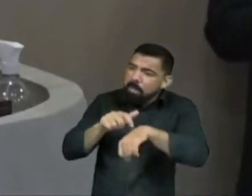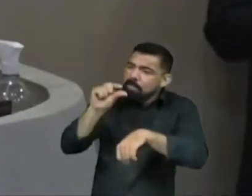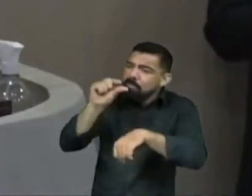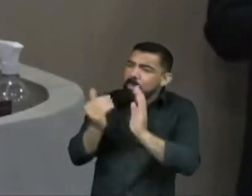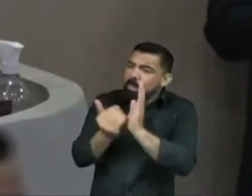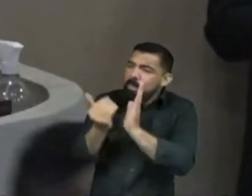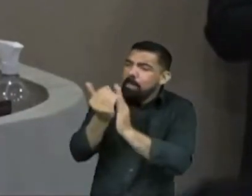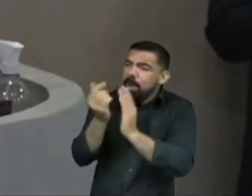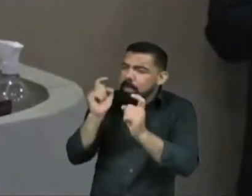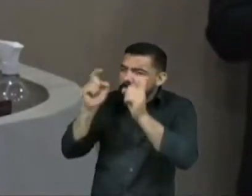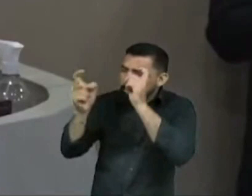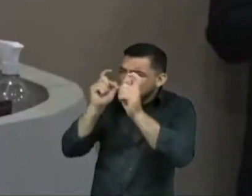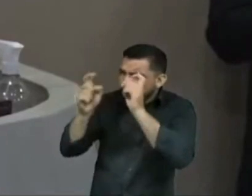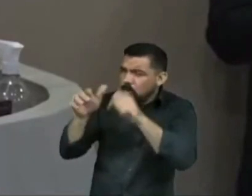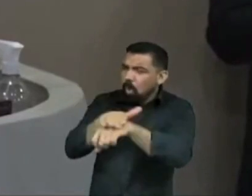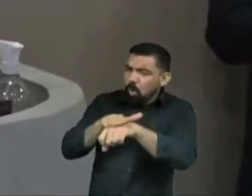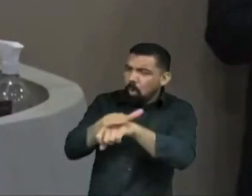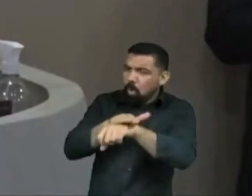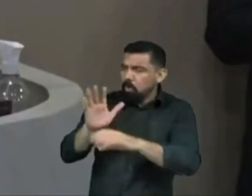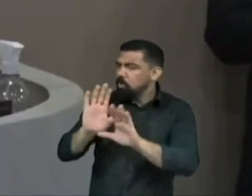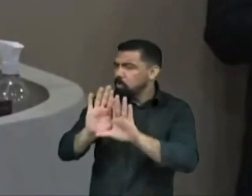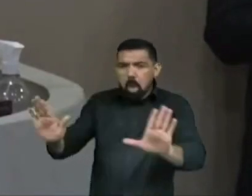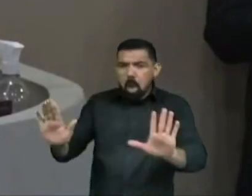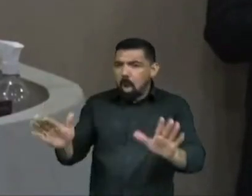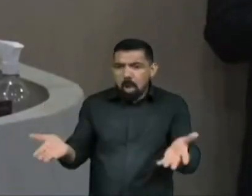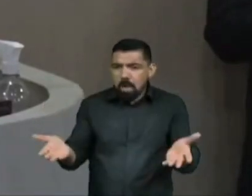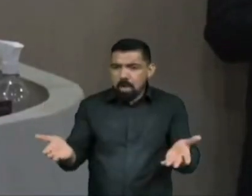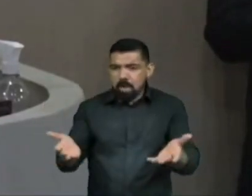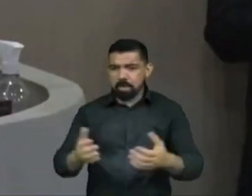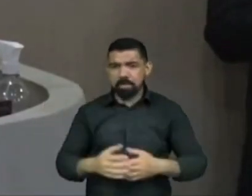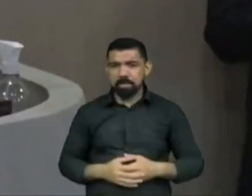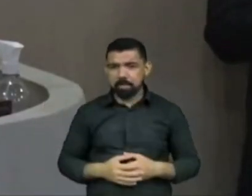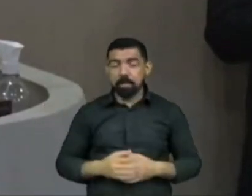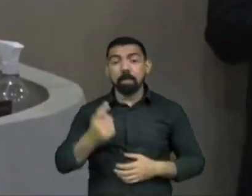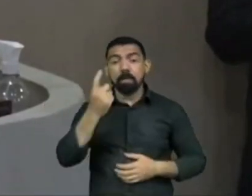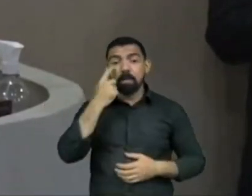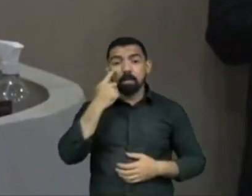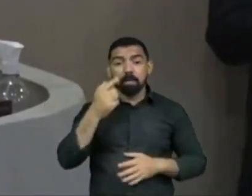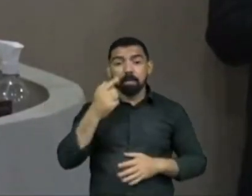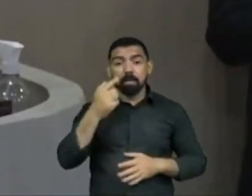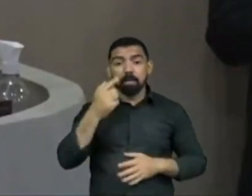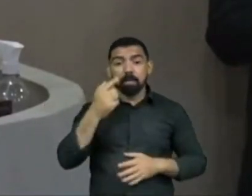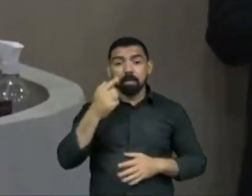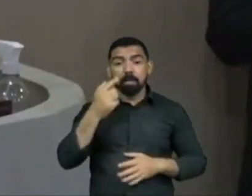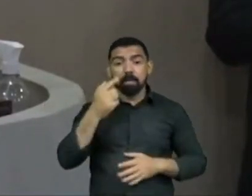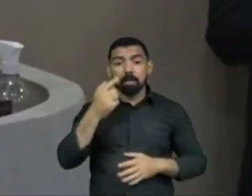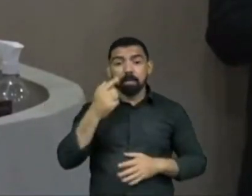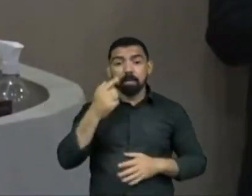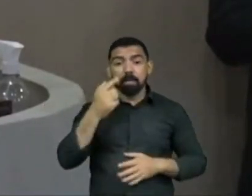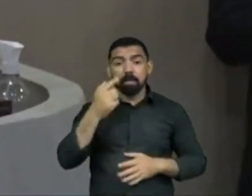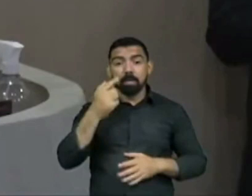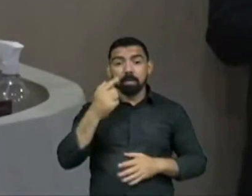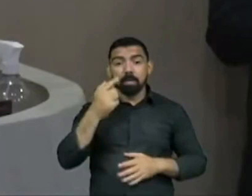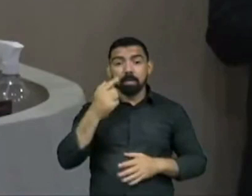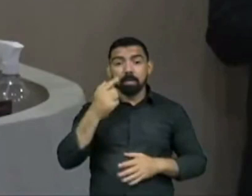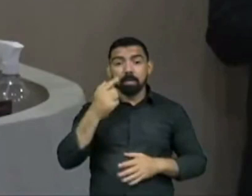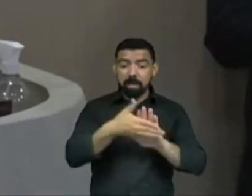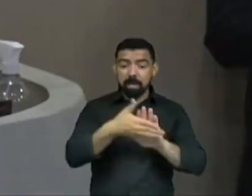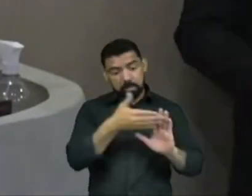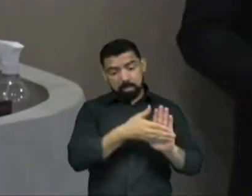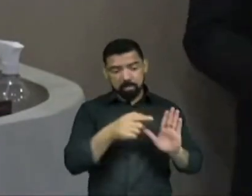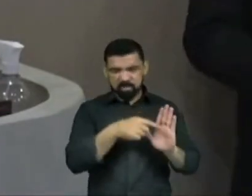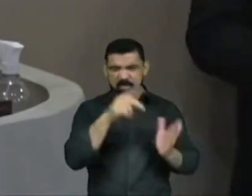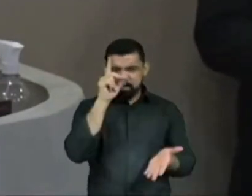para discutir. E olhe que as mensagens trazem uma narrativa que não é de todo